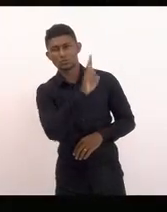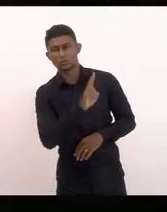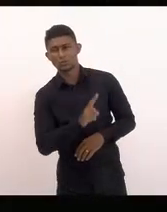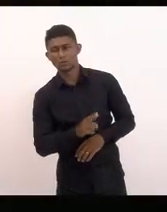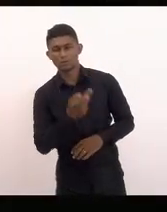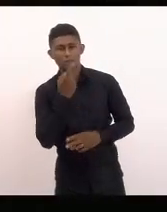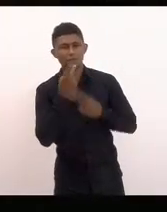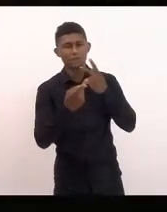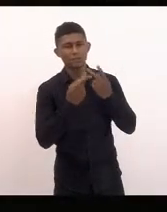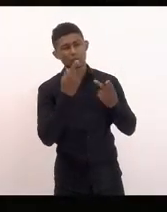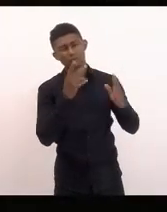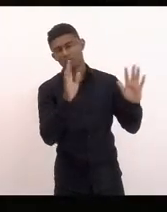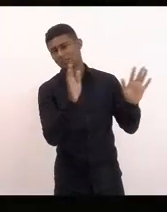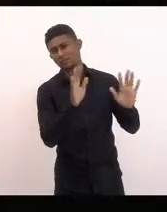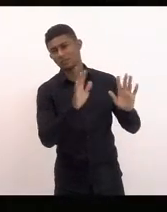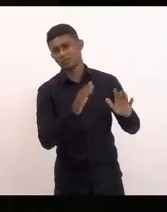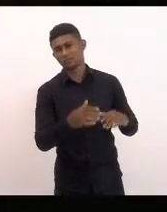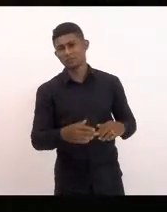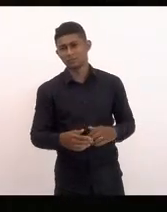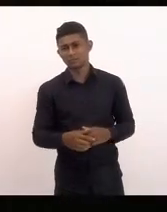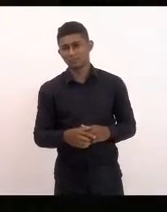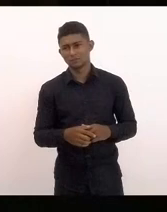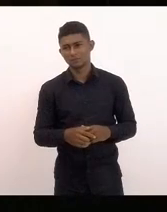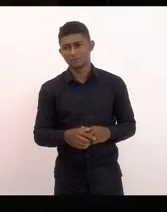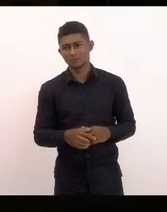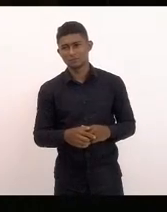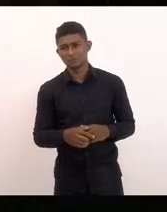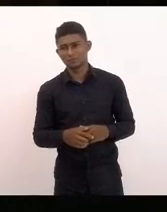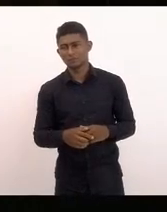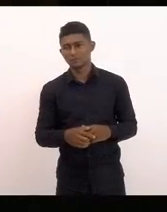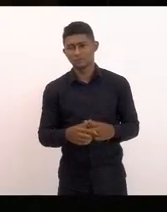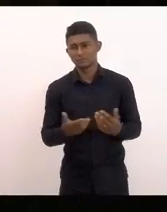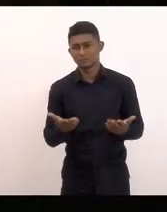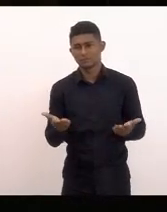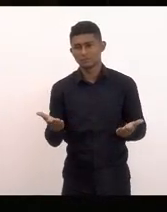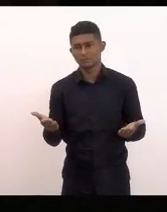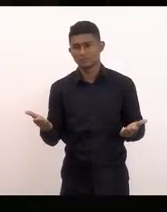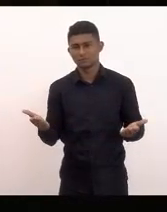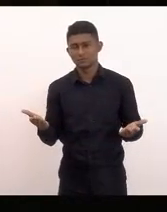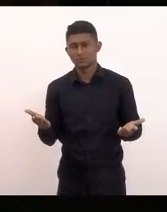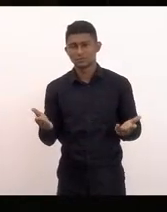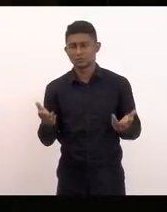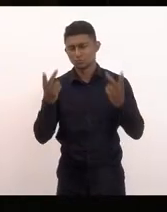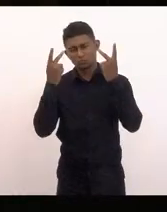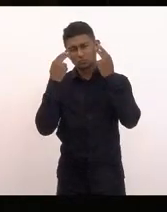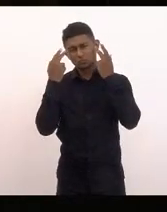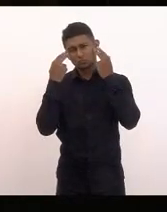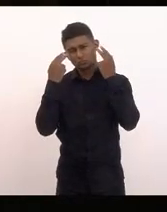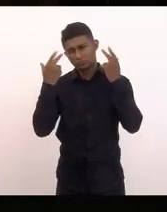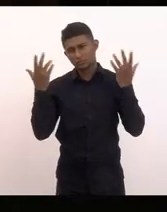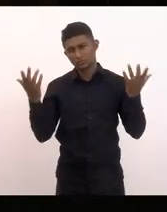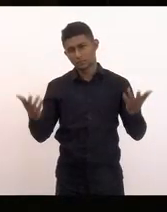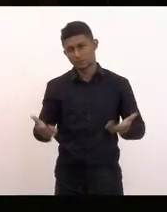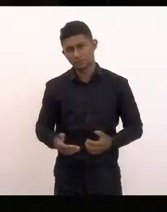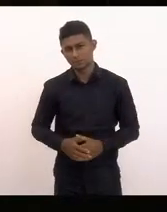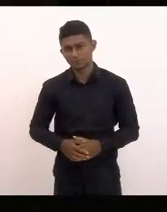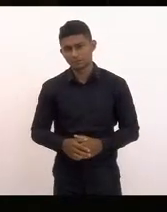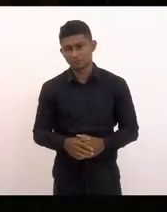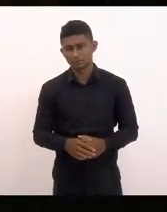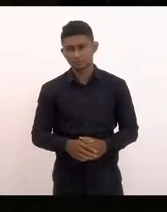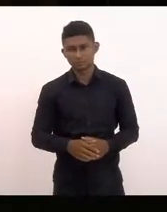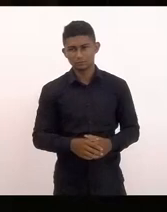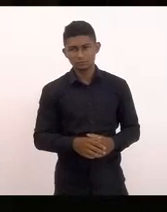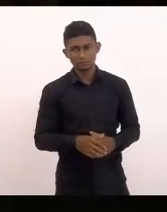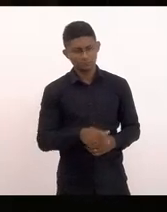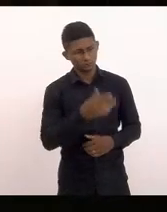disseram. Não, presidente. Eu citei o nome em delicadeza aos meus colegas. A gente sabe, se Vossa Excelência me permite